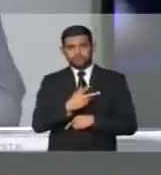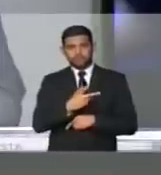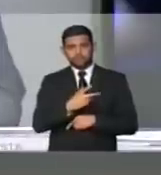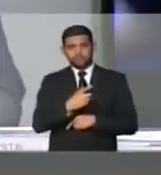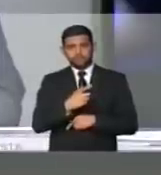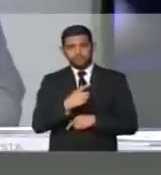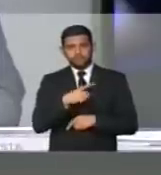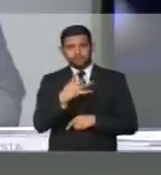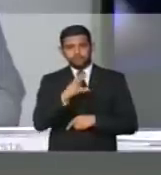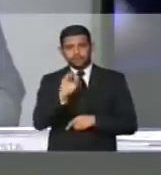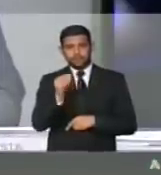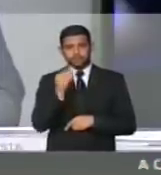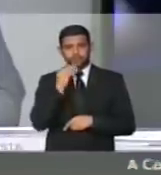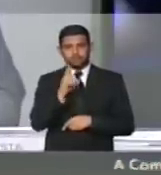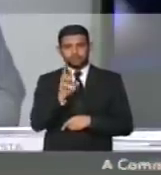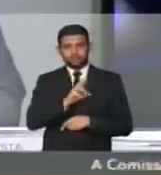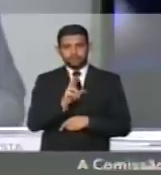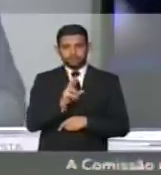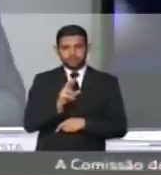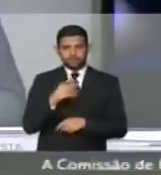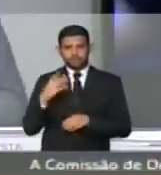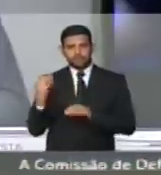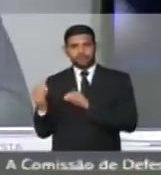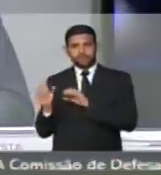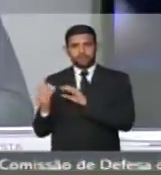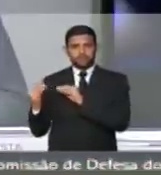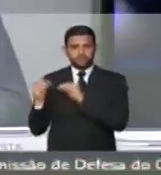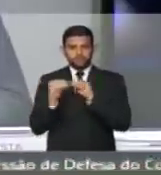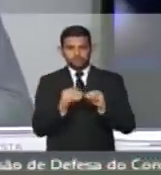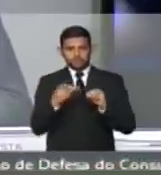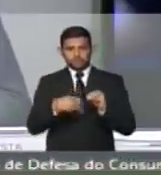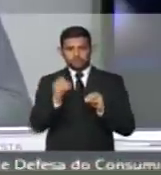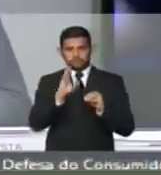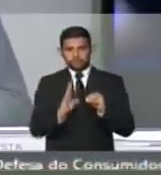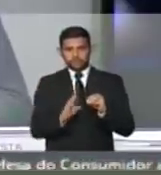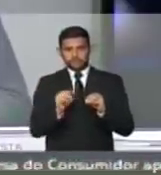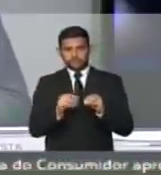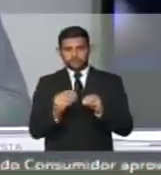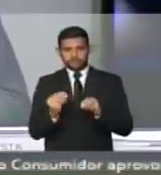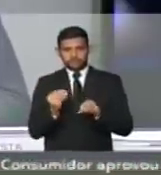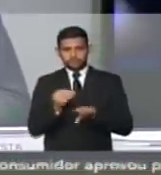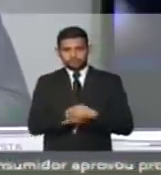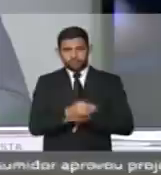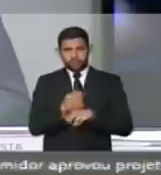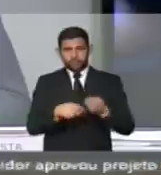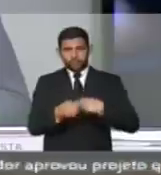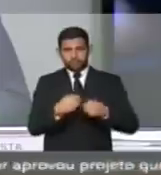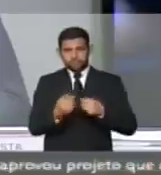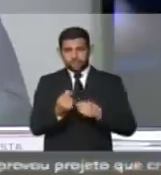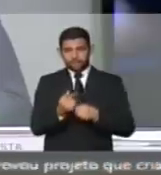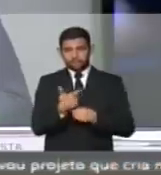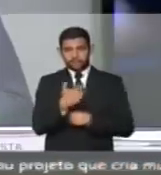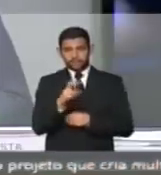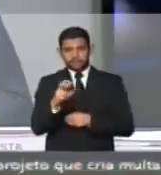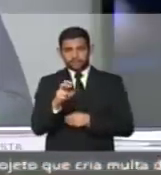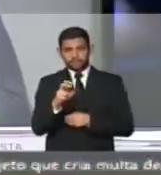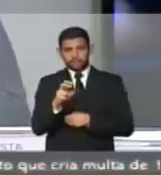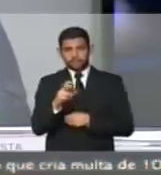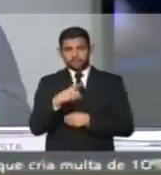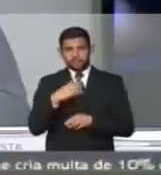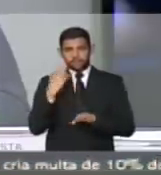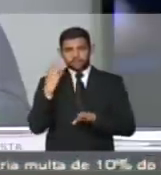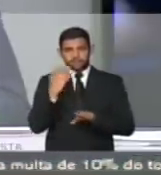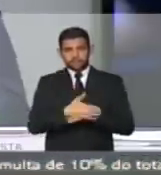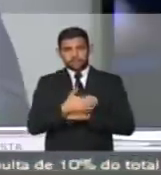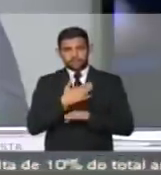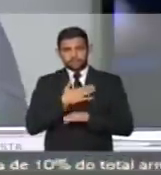dos US$ 40 bilhões que nós trouxemos para o Brasil, desses 40 bilhões, 25 estavam